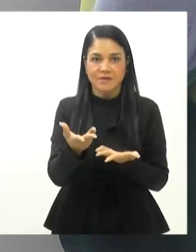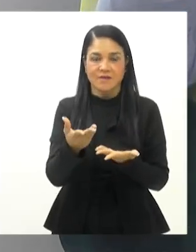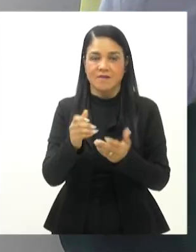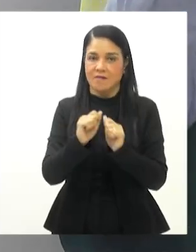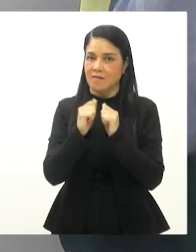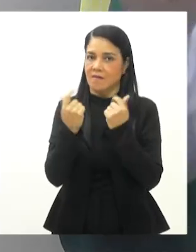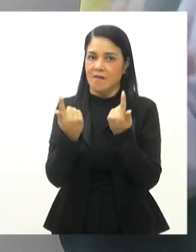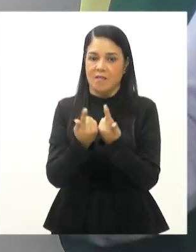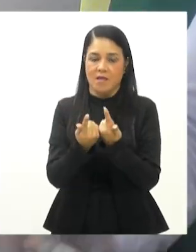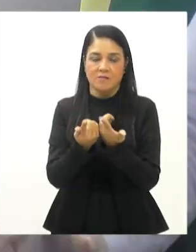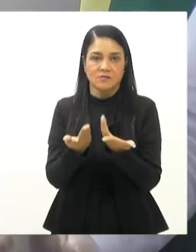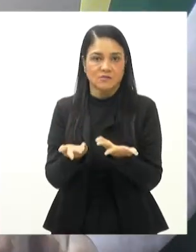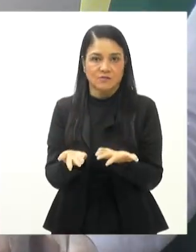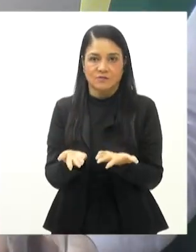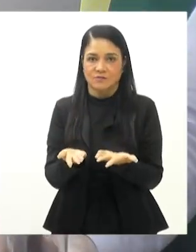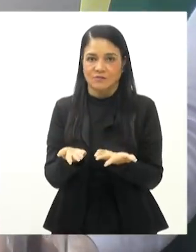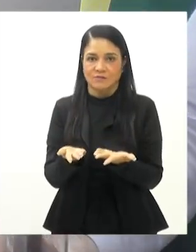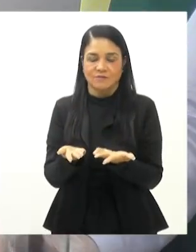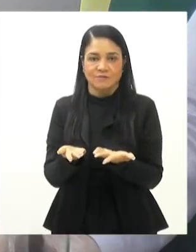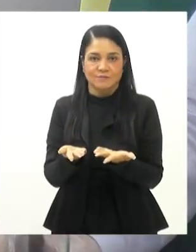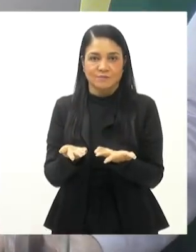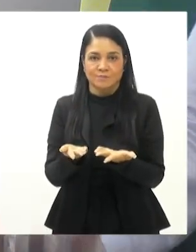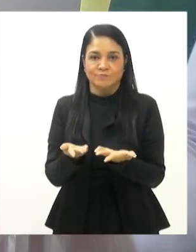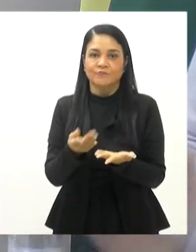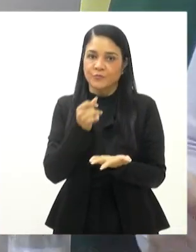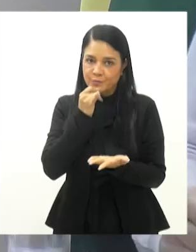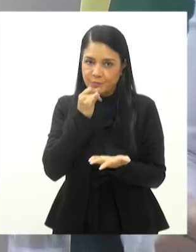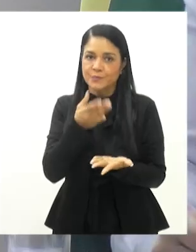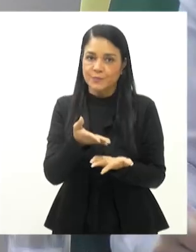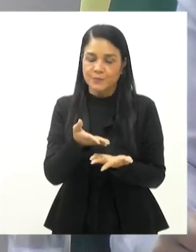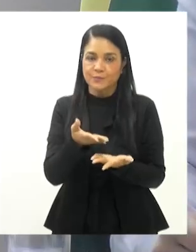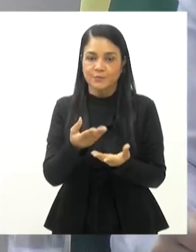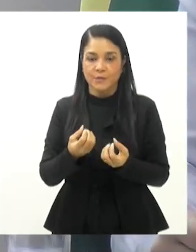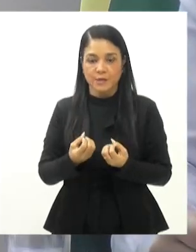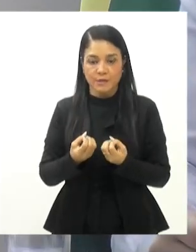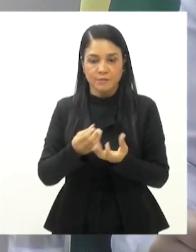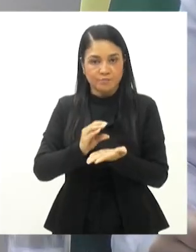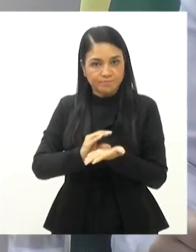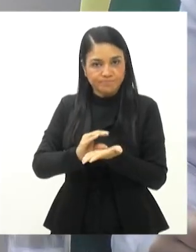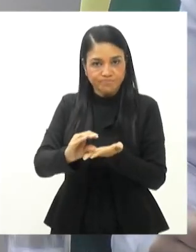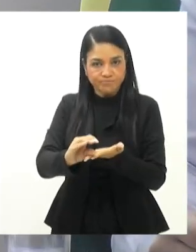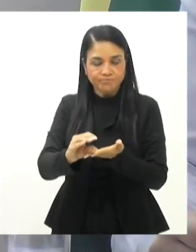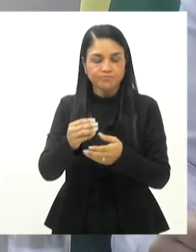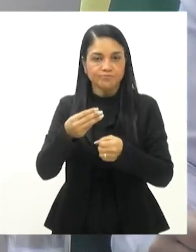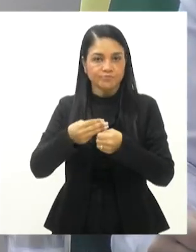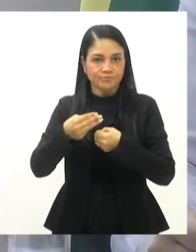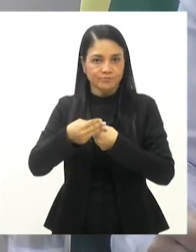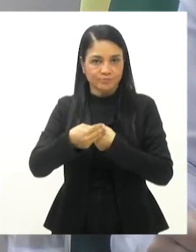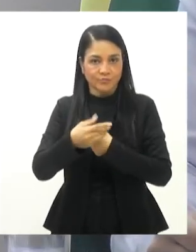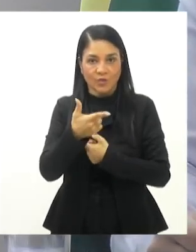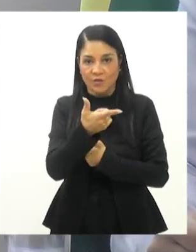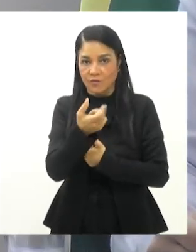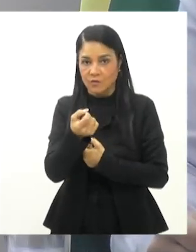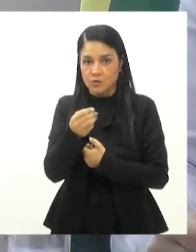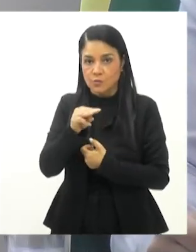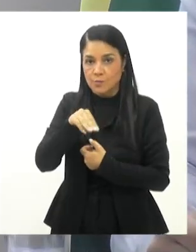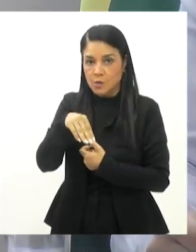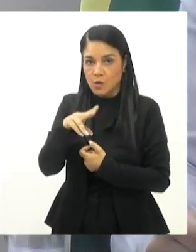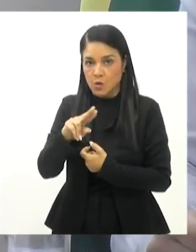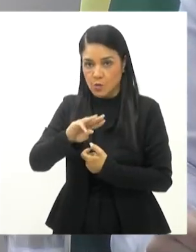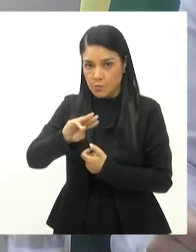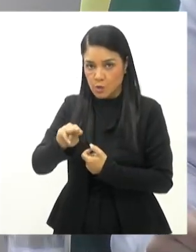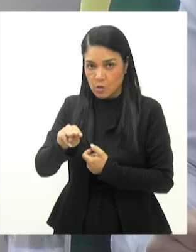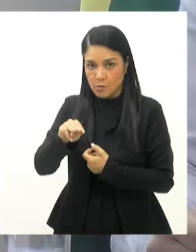Alerj, é um exemplo disso, entregou ao município do Rio de Janeiro 20 milhões de reais,